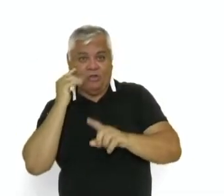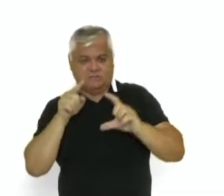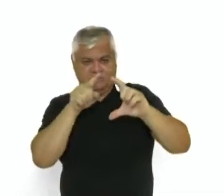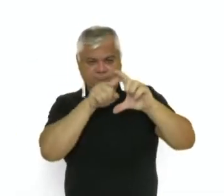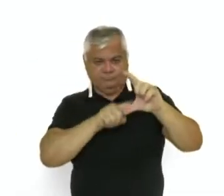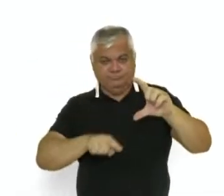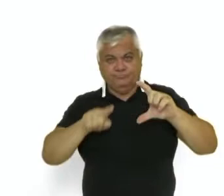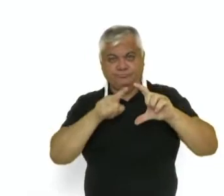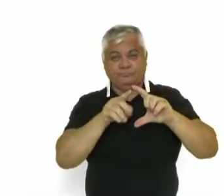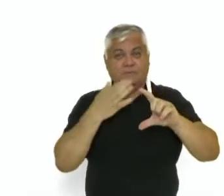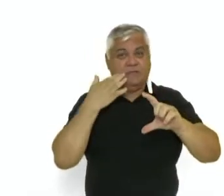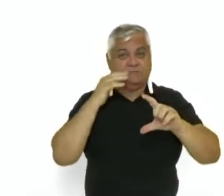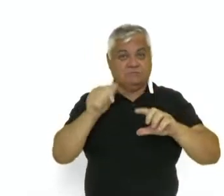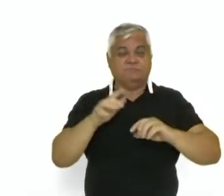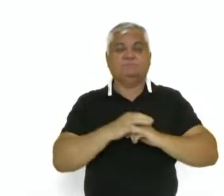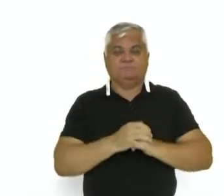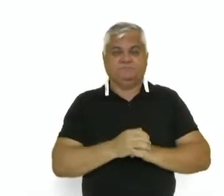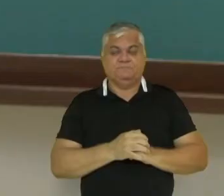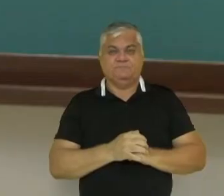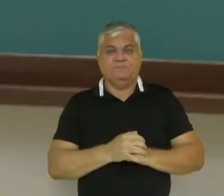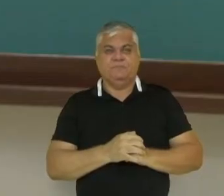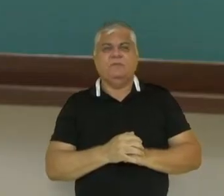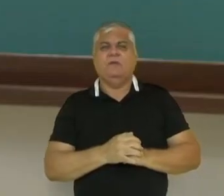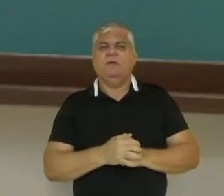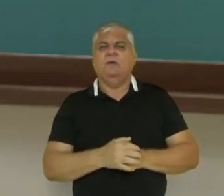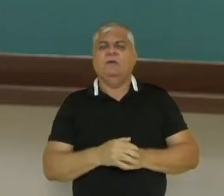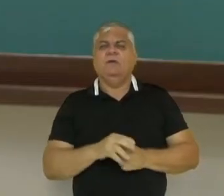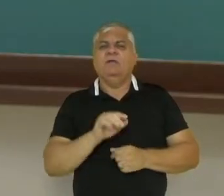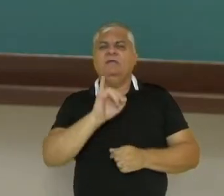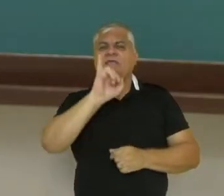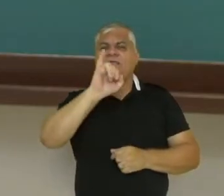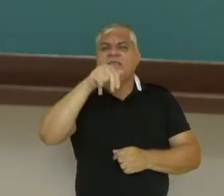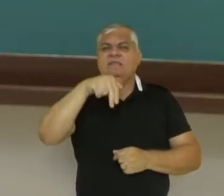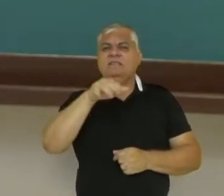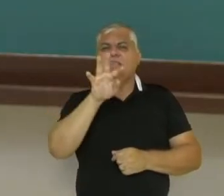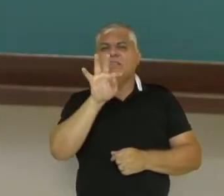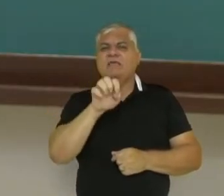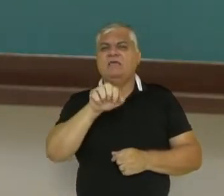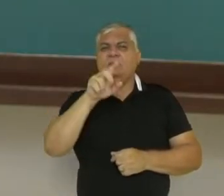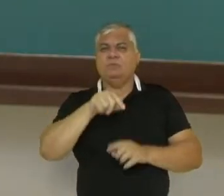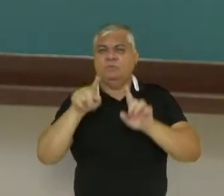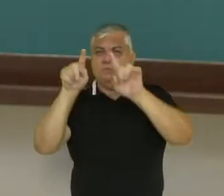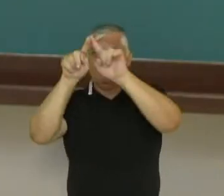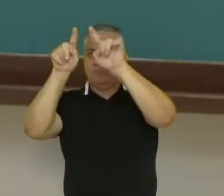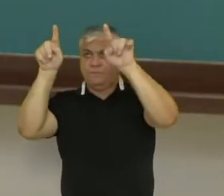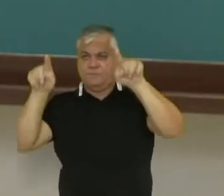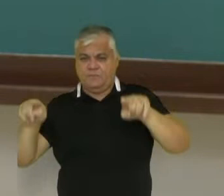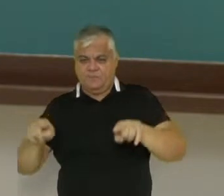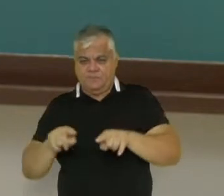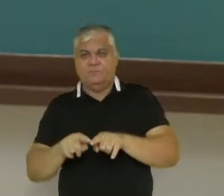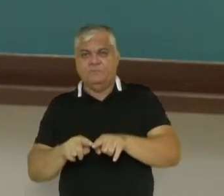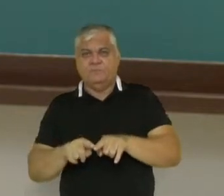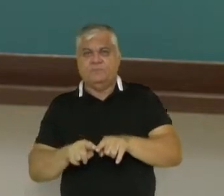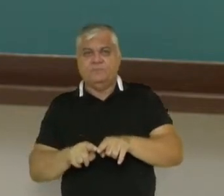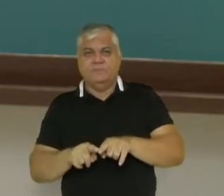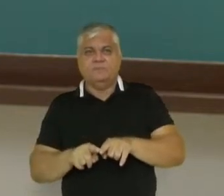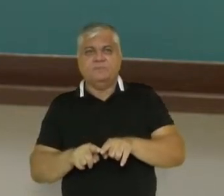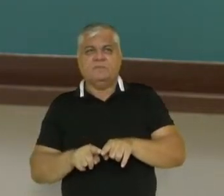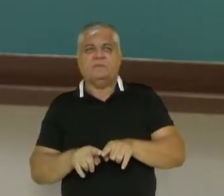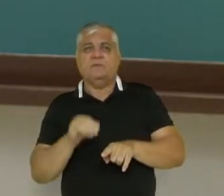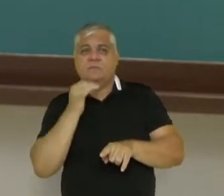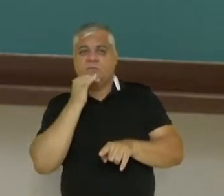Observe, unidade inteiro. Gente, o inteiro é o todo, né? Eu tenho aqui um retângulo e